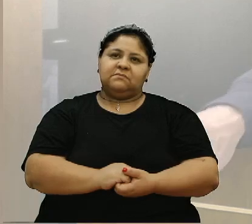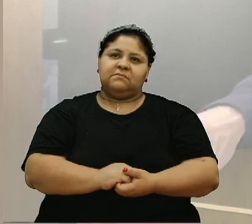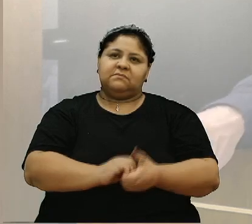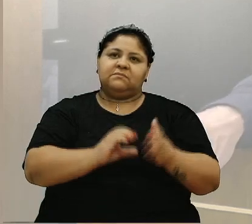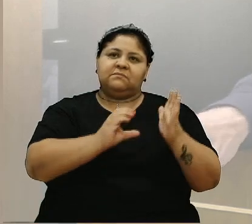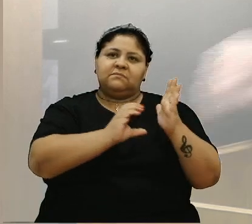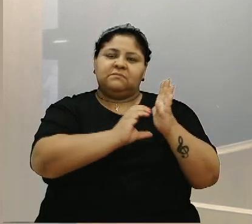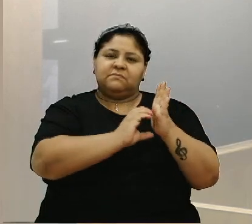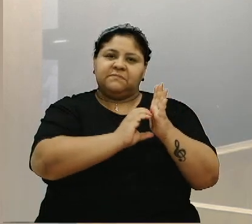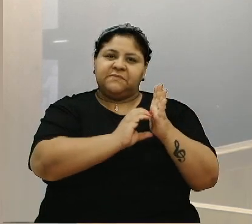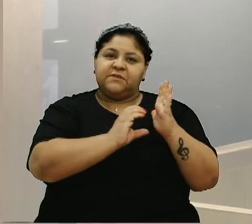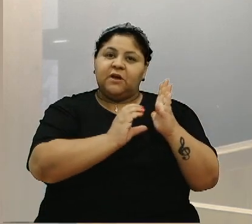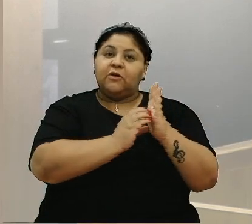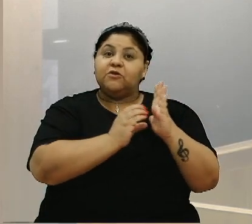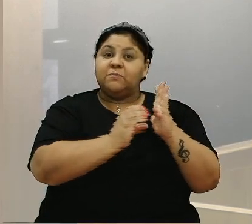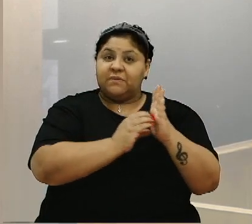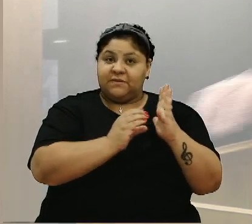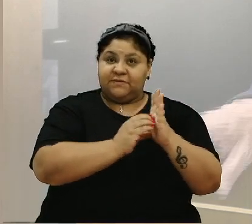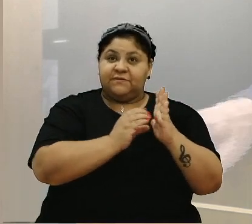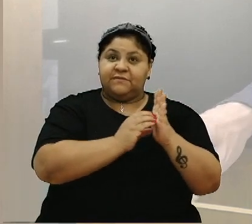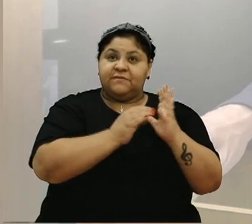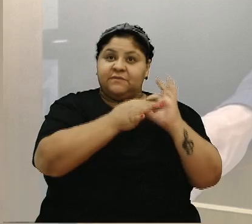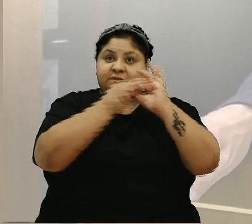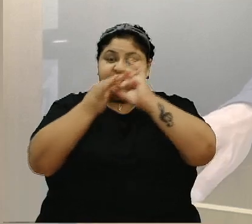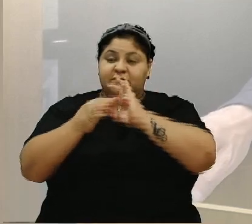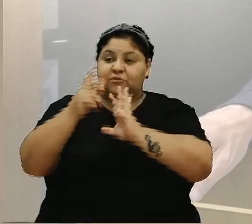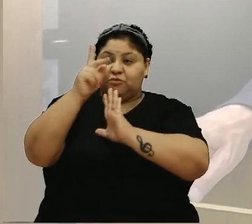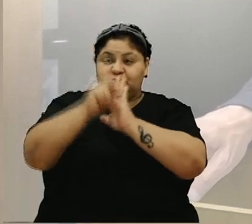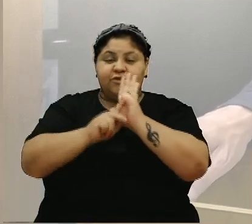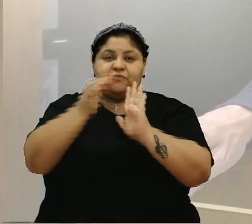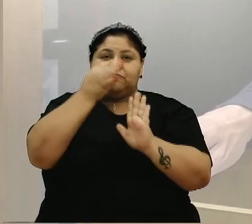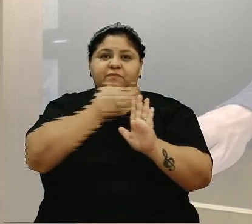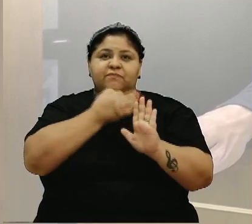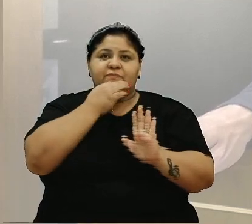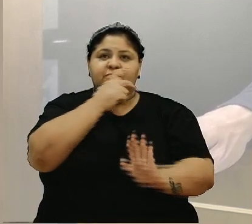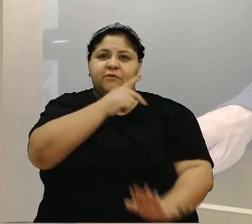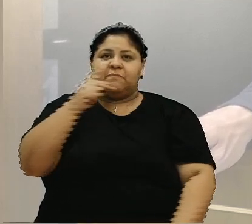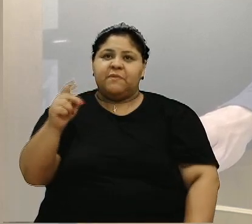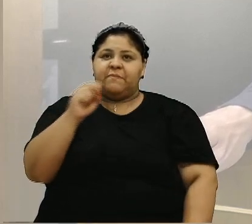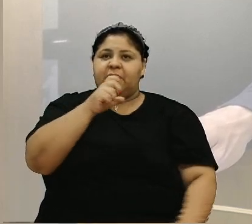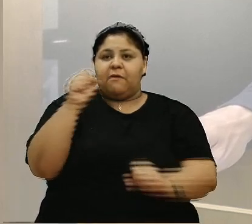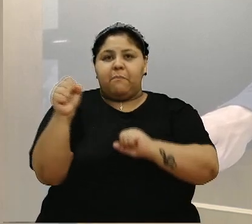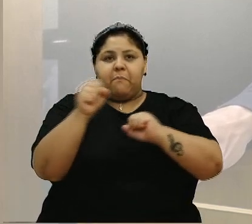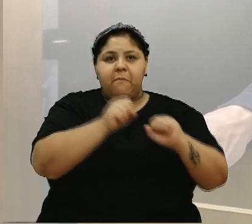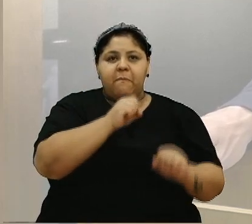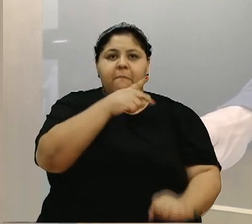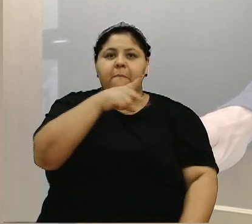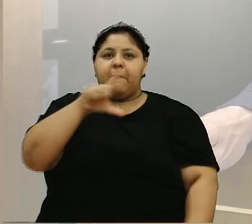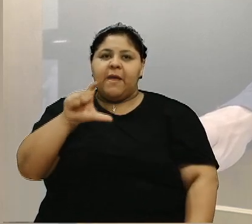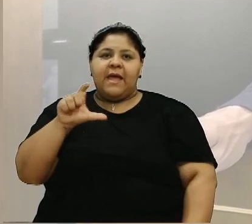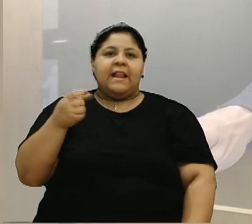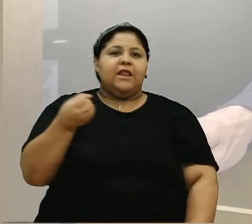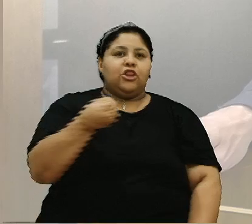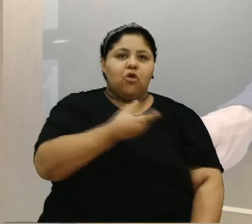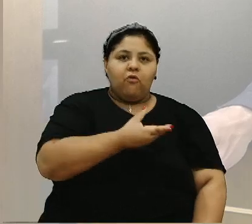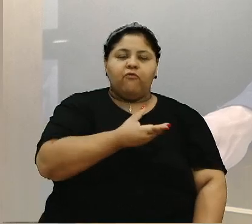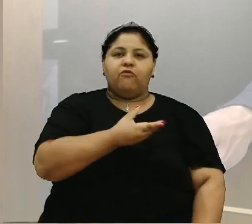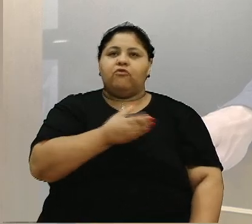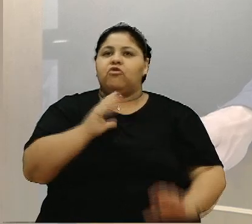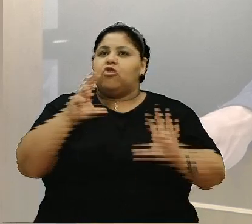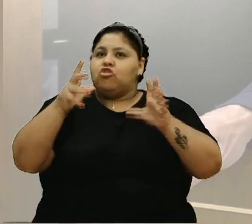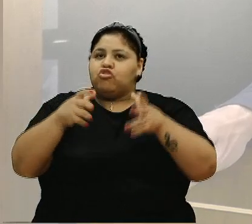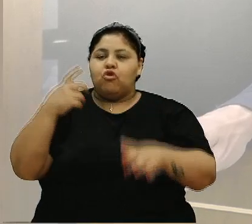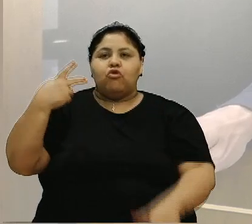partidos que fizeram parte desse projeto por Caxias, PP, Podemos, PL Novo, e todos